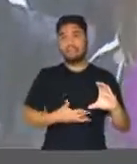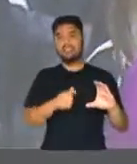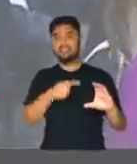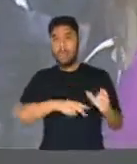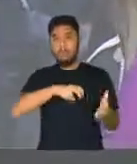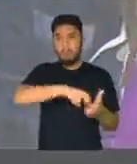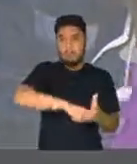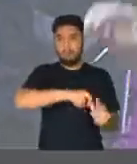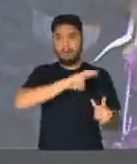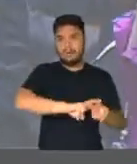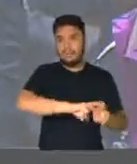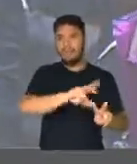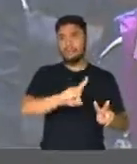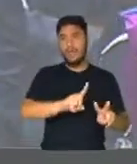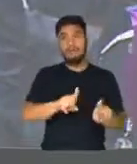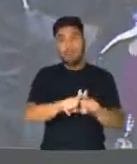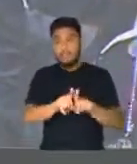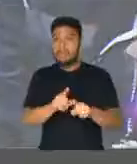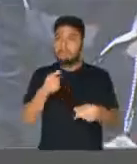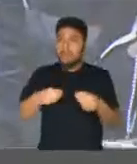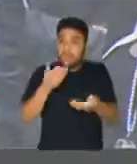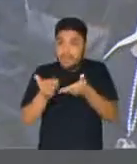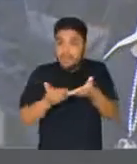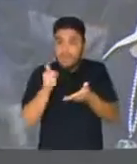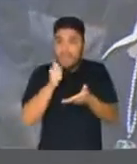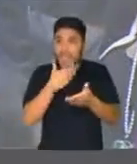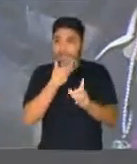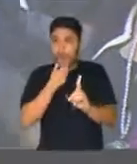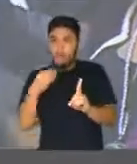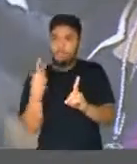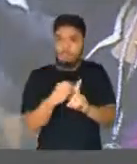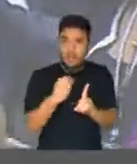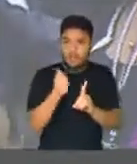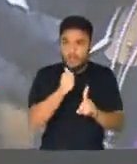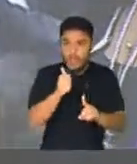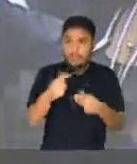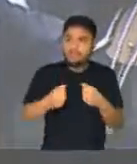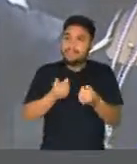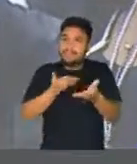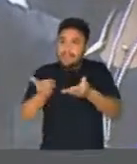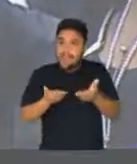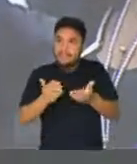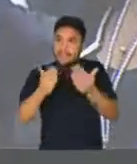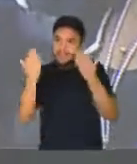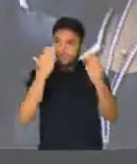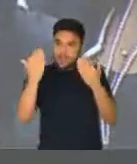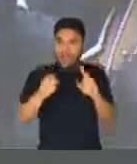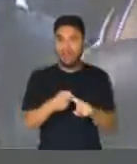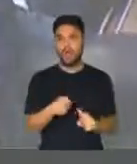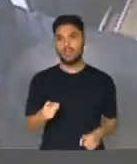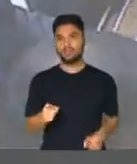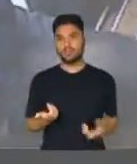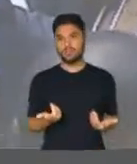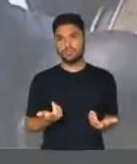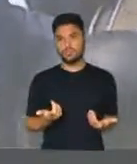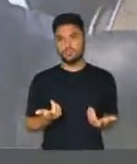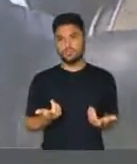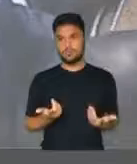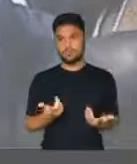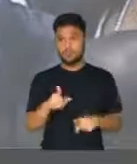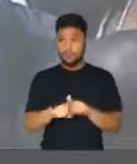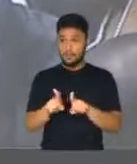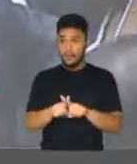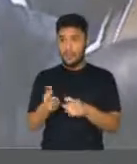repressivo para aqueles que agridem as mulheres, ofertando tratamentos psicológicos, dando múltiplas alternativas